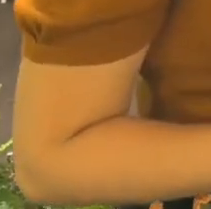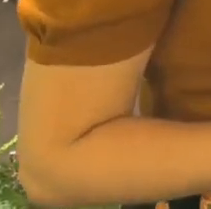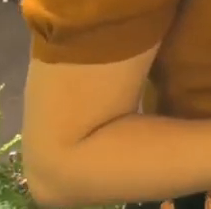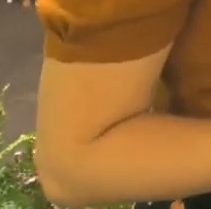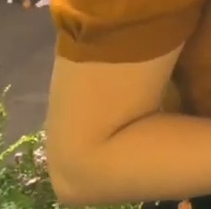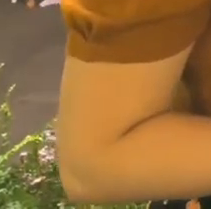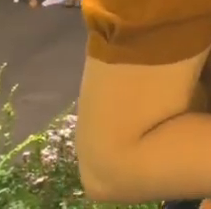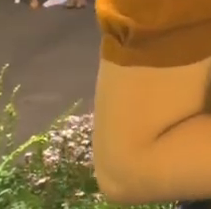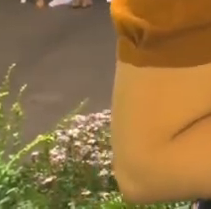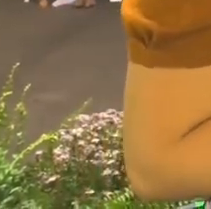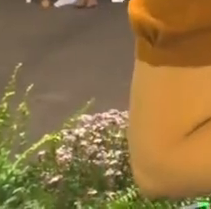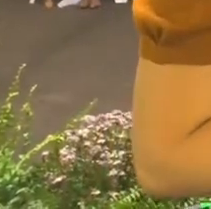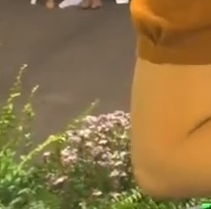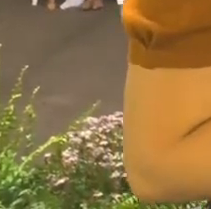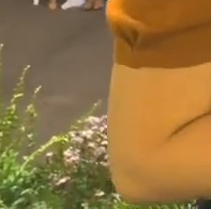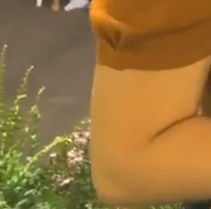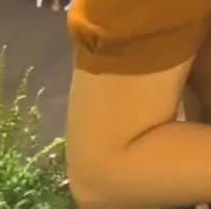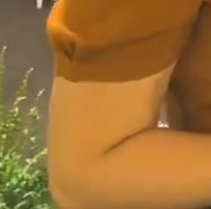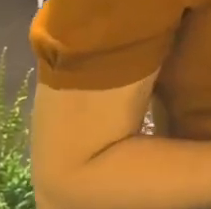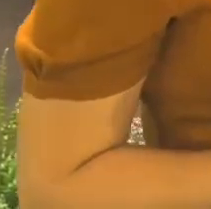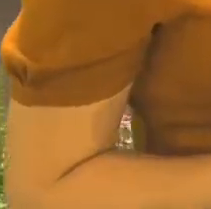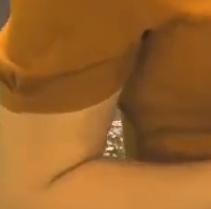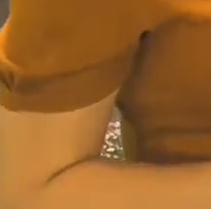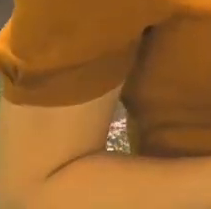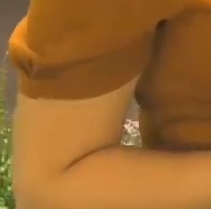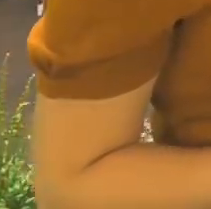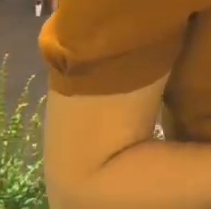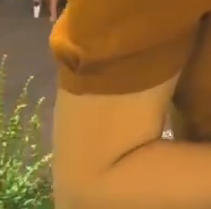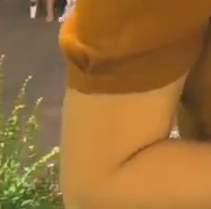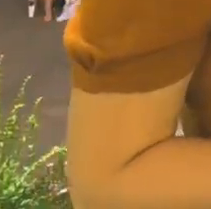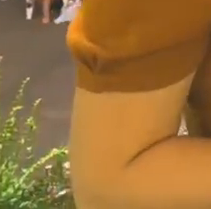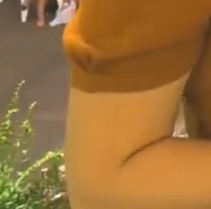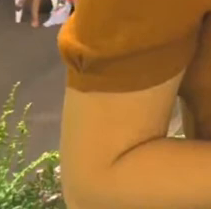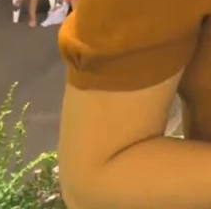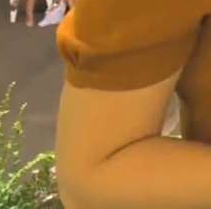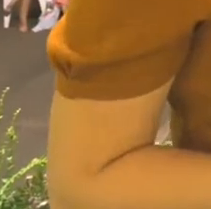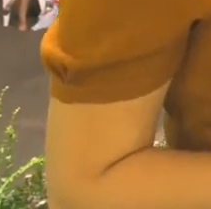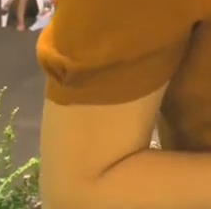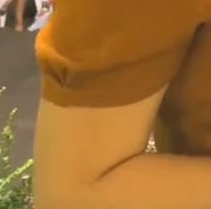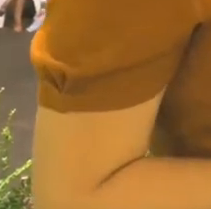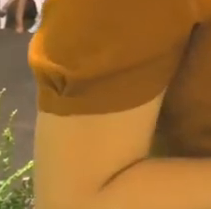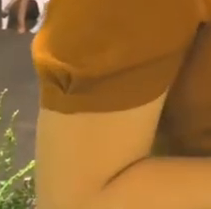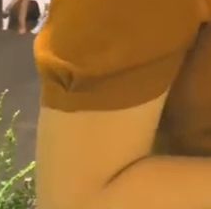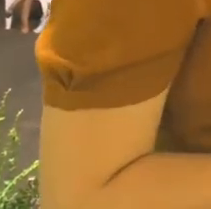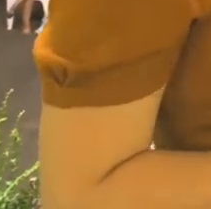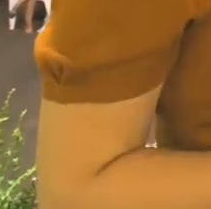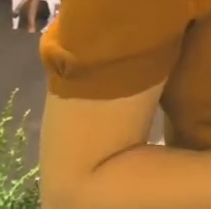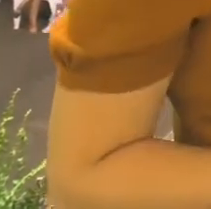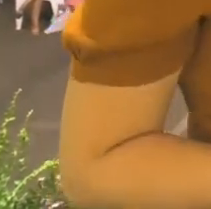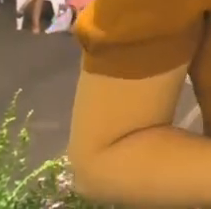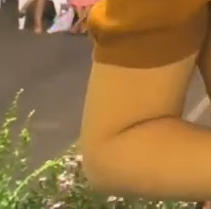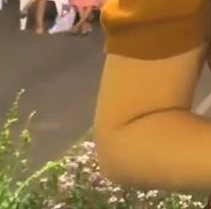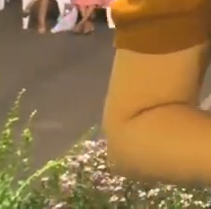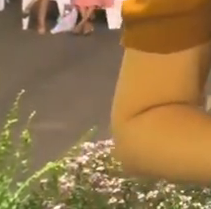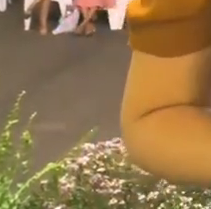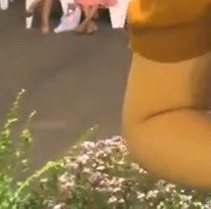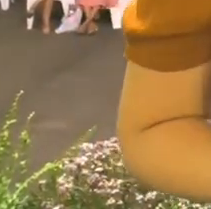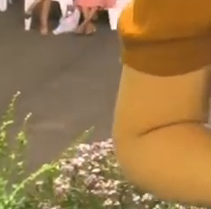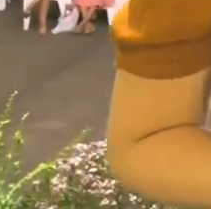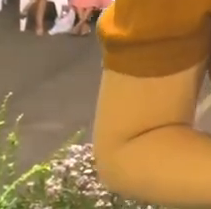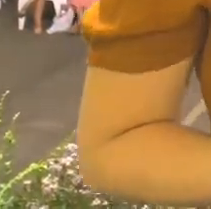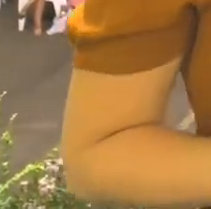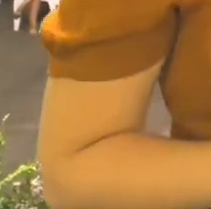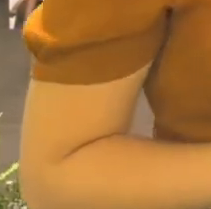Cheio da presença de Deus obviamente Cheio também de pessoas sedentas pela palavra de Deus Pastor Cleberson Bandeira